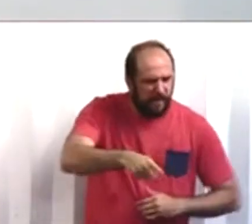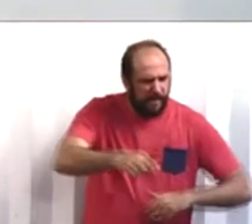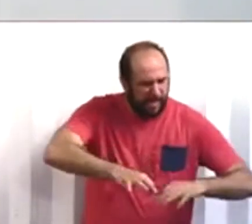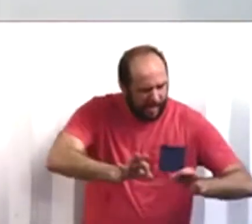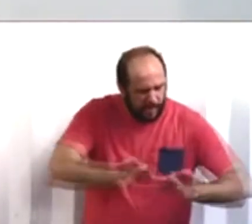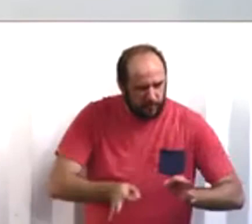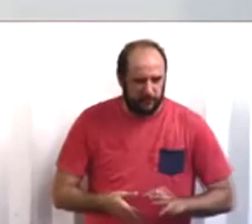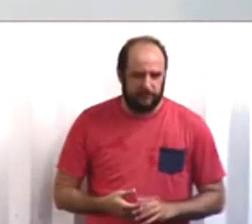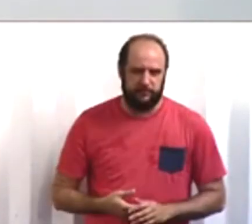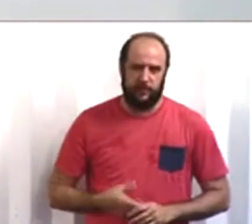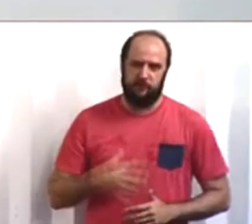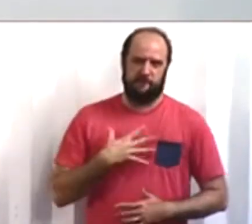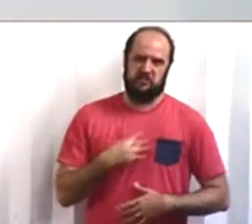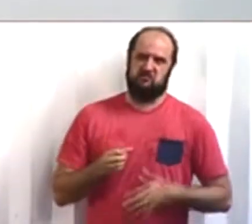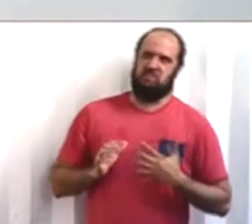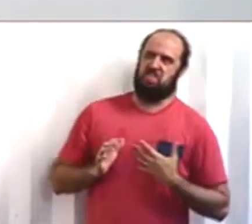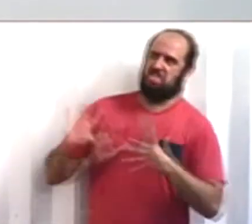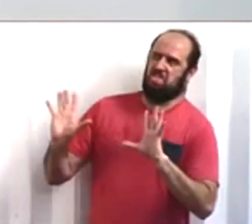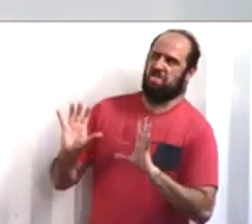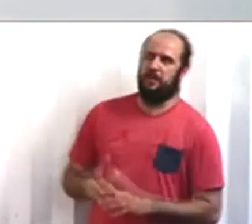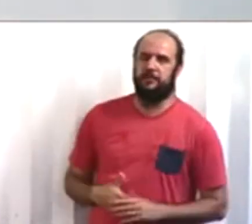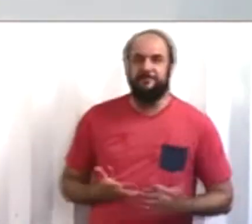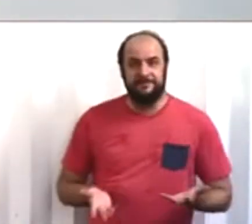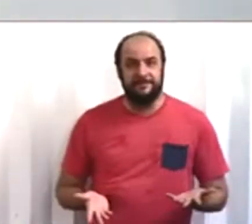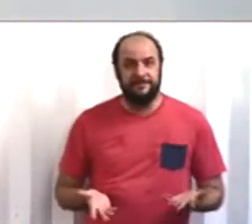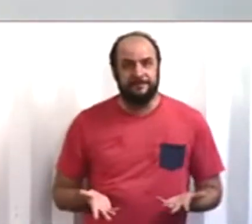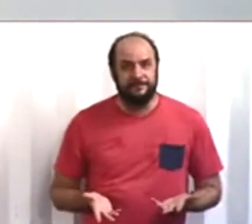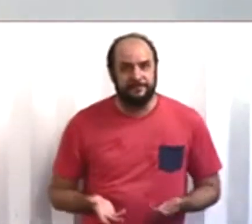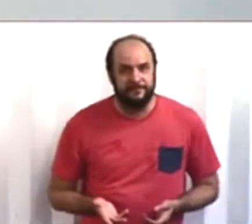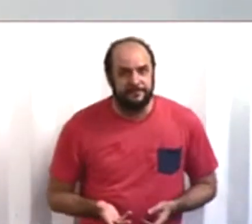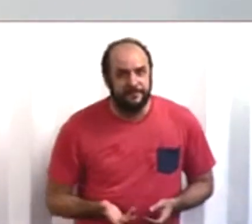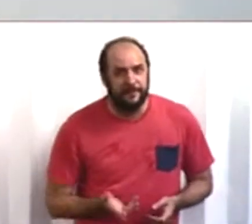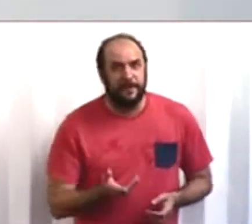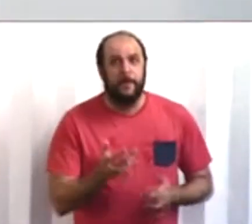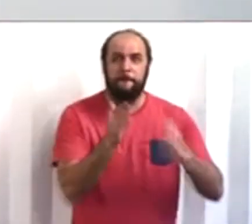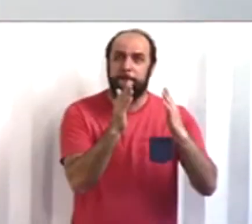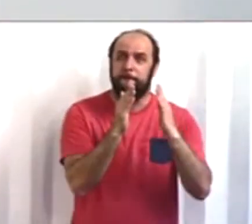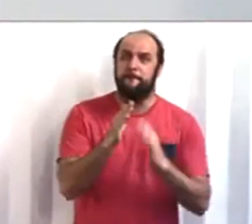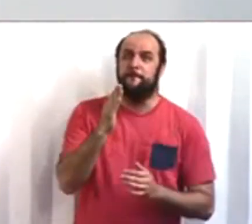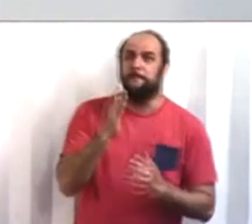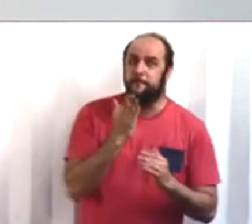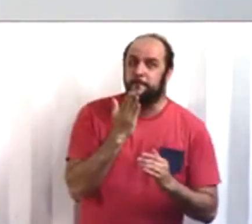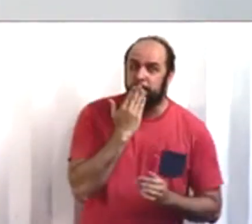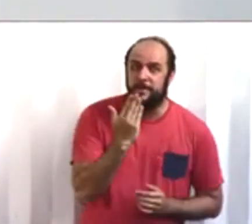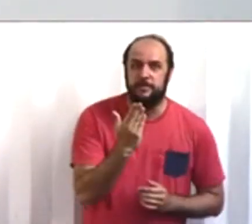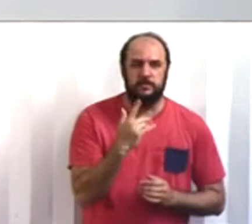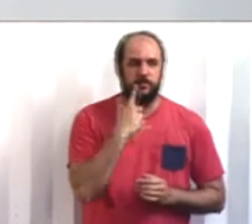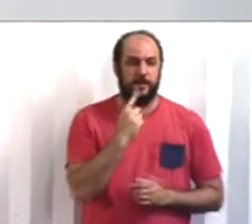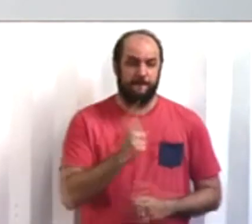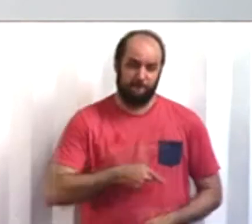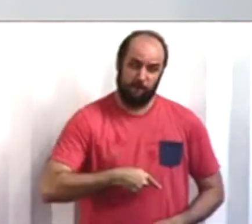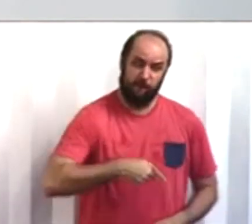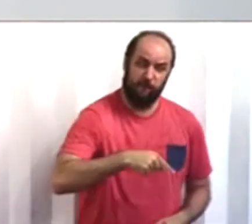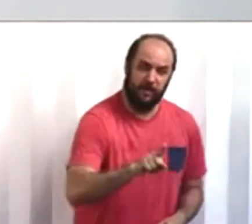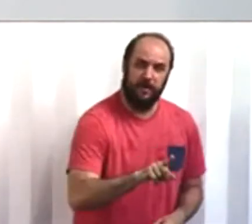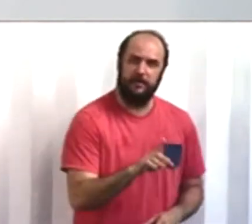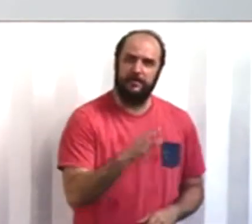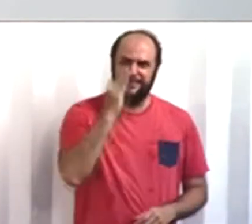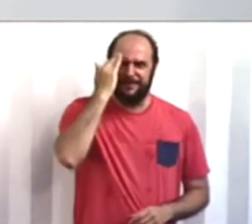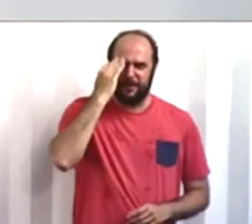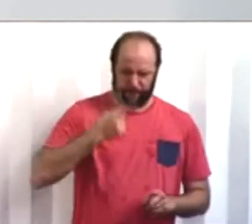não faz. O pedido para que o pai faça alguma coisa já não tornou-se uma ameaça ao filho